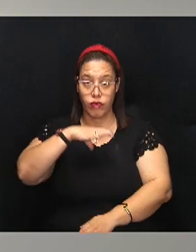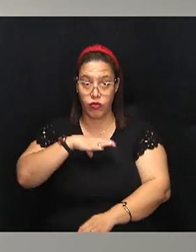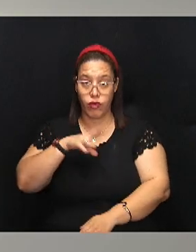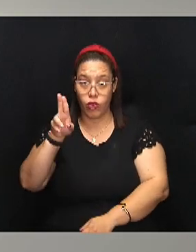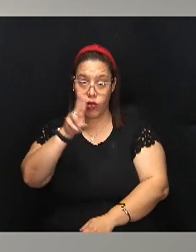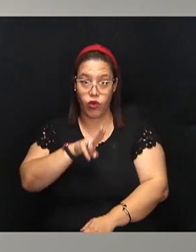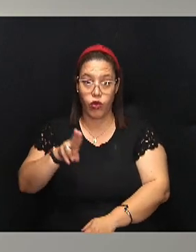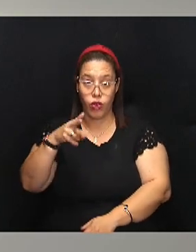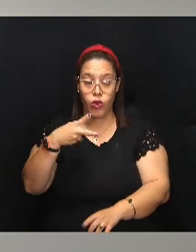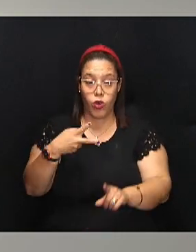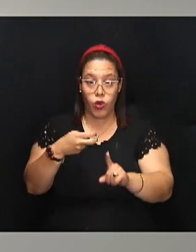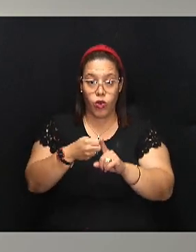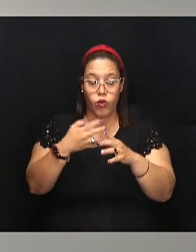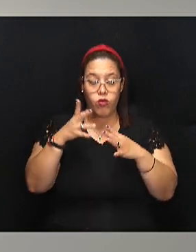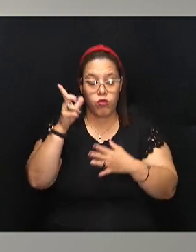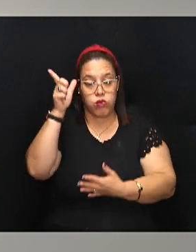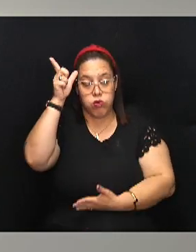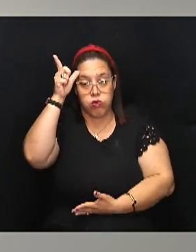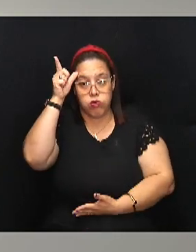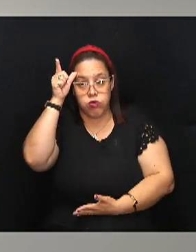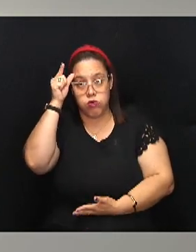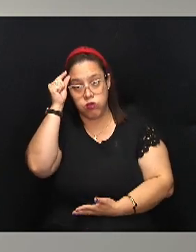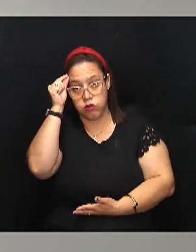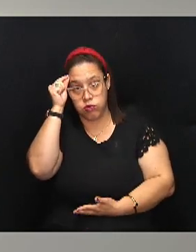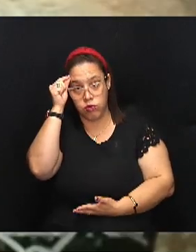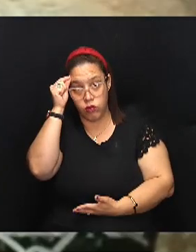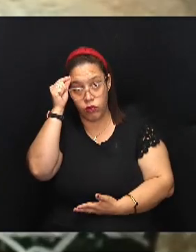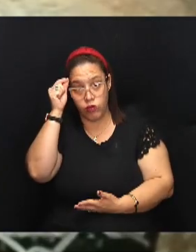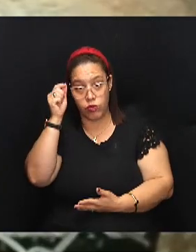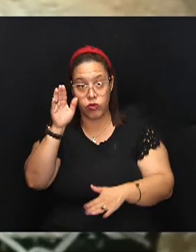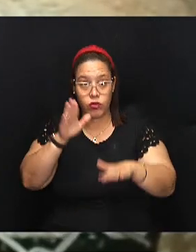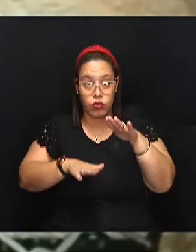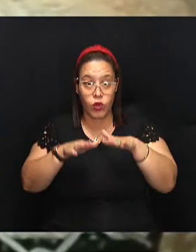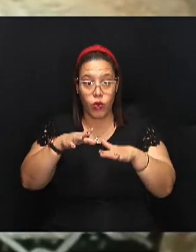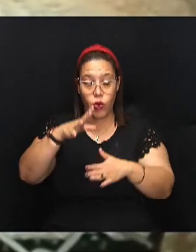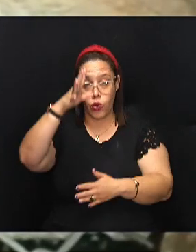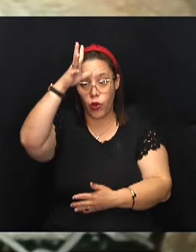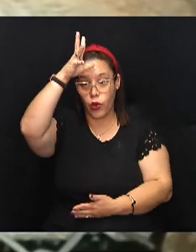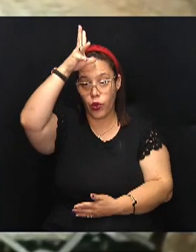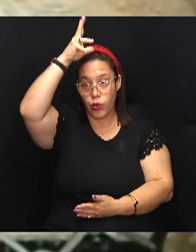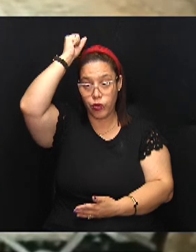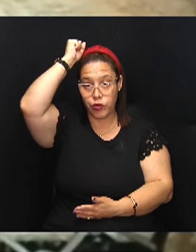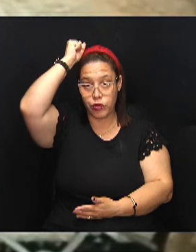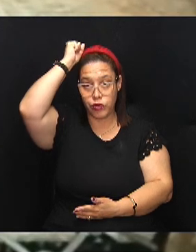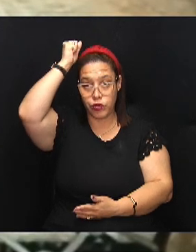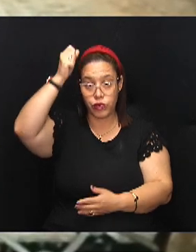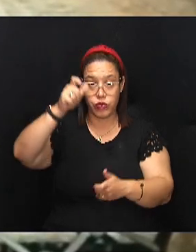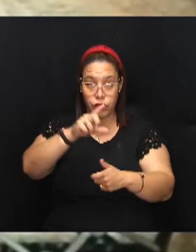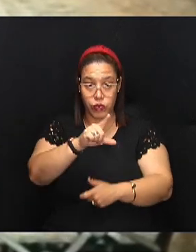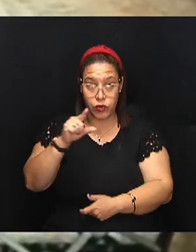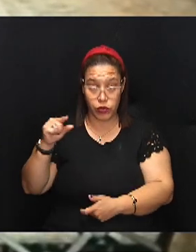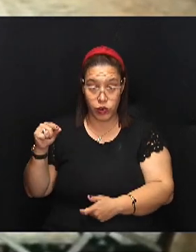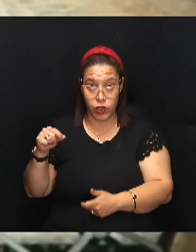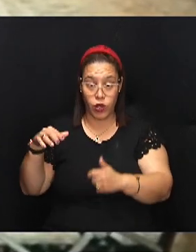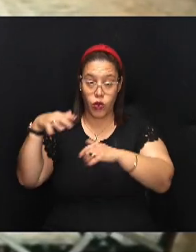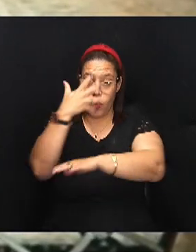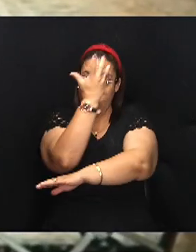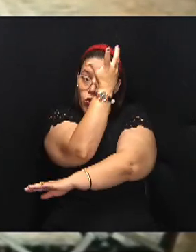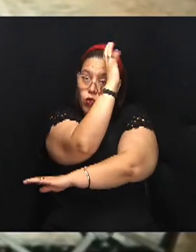usaram tranquilizantes para capturá-la. De acordo com os bombeiros, a onça saiu de uma região de